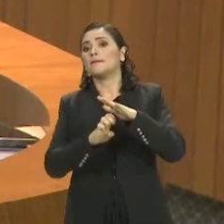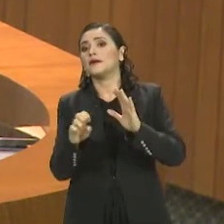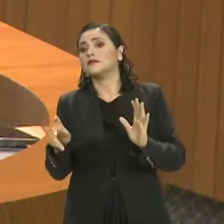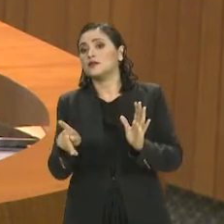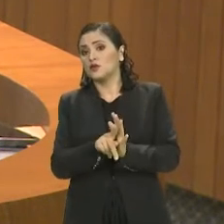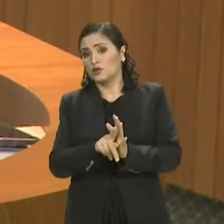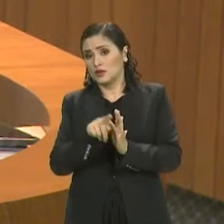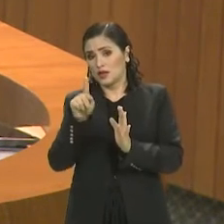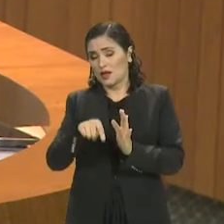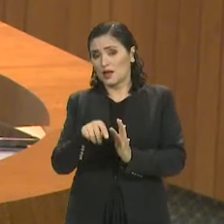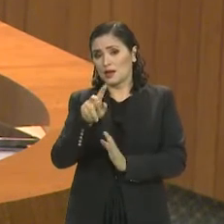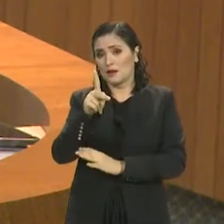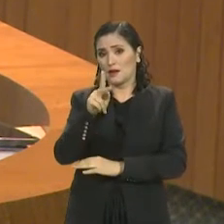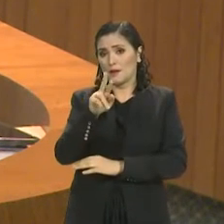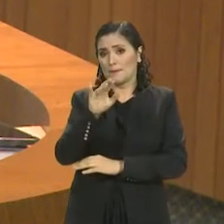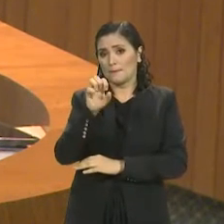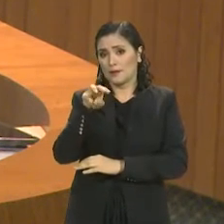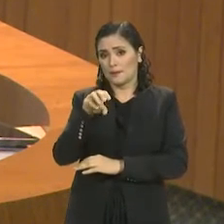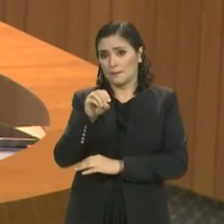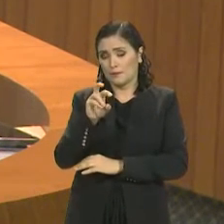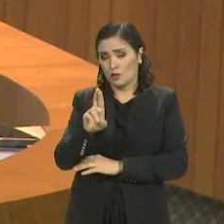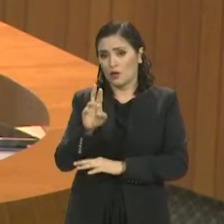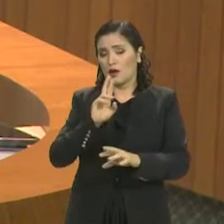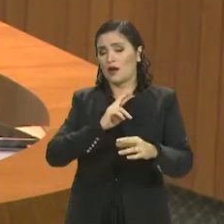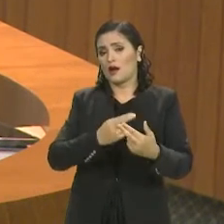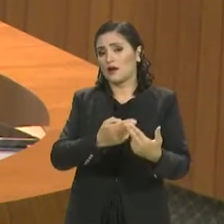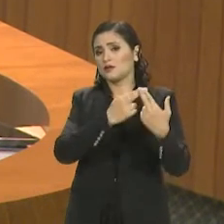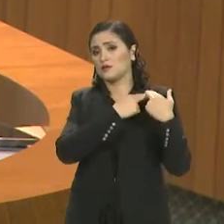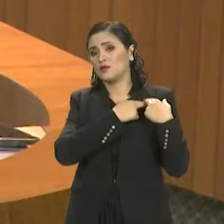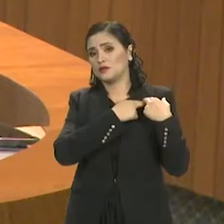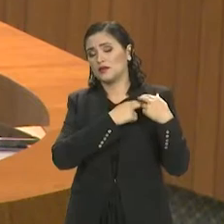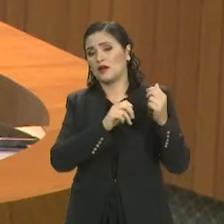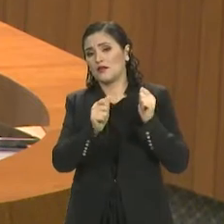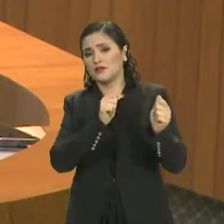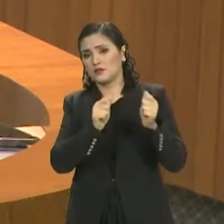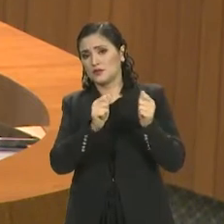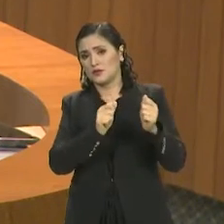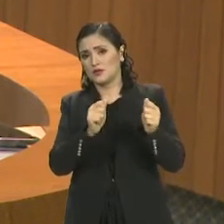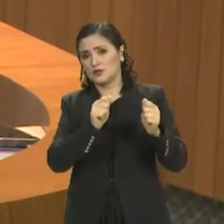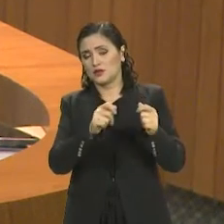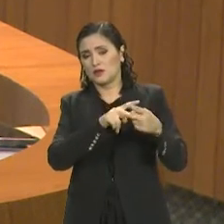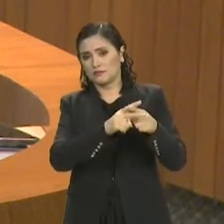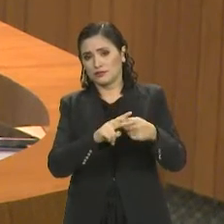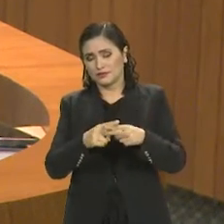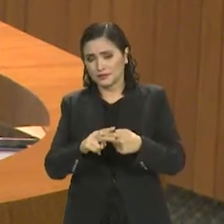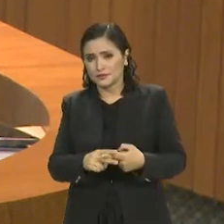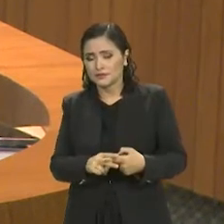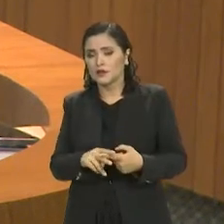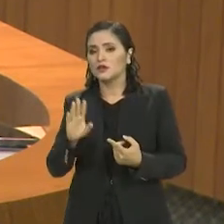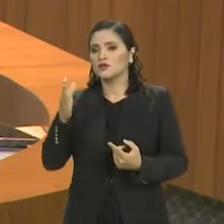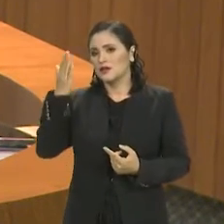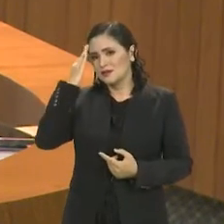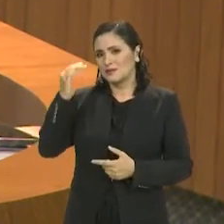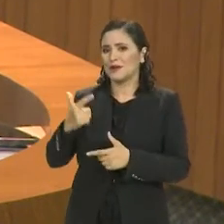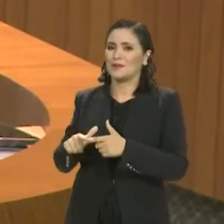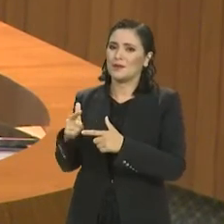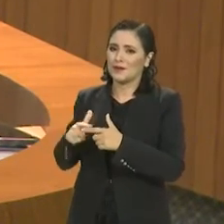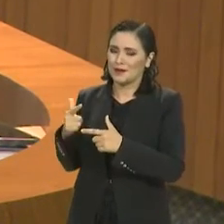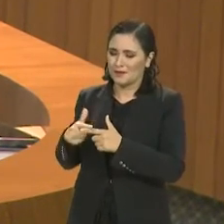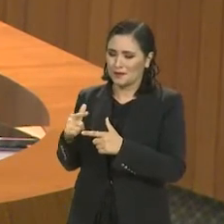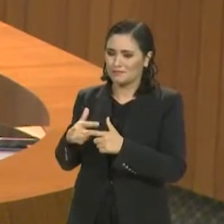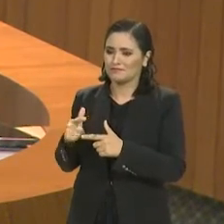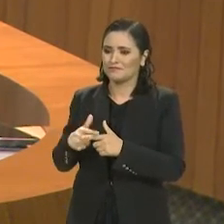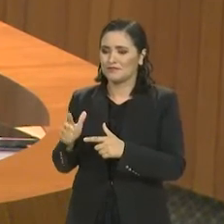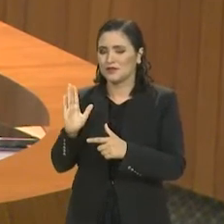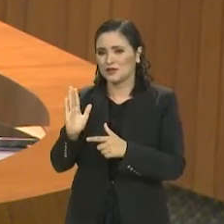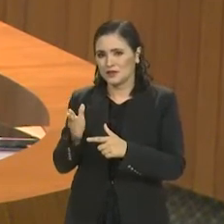inclusive, foi entregue em 9 de dezembro de 2021 pelo Procurador-Geral do Município, Aviação Primor, e afirmava que problemas